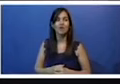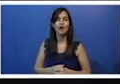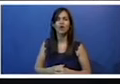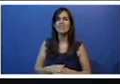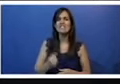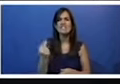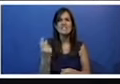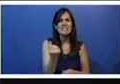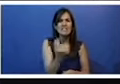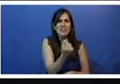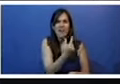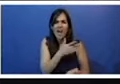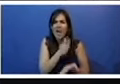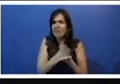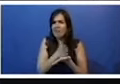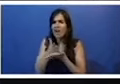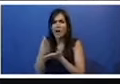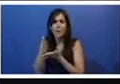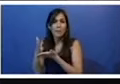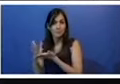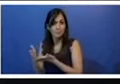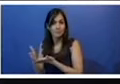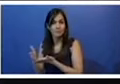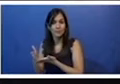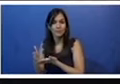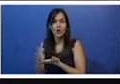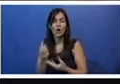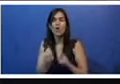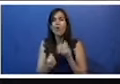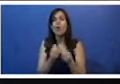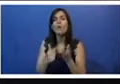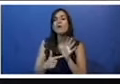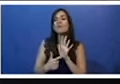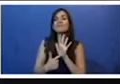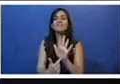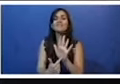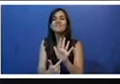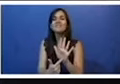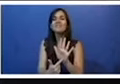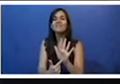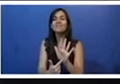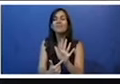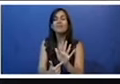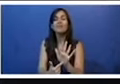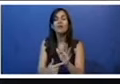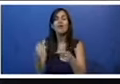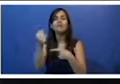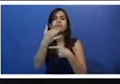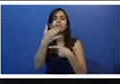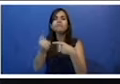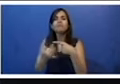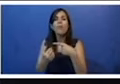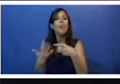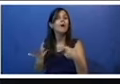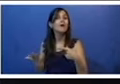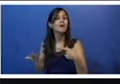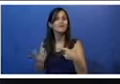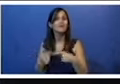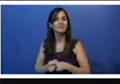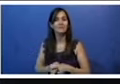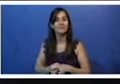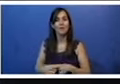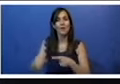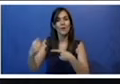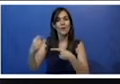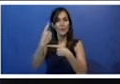se cada parte como que eu represento dividi por no peguei um